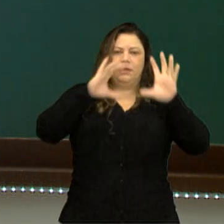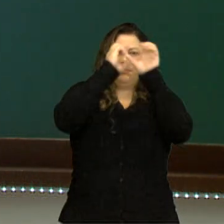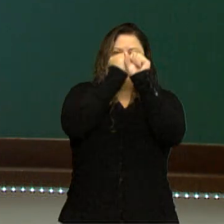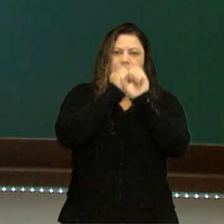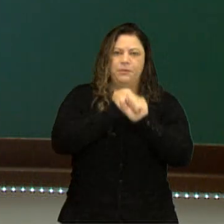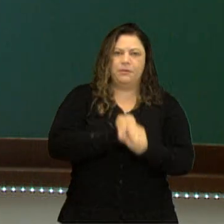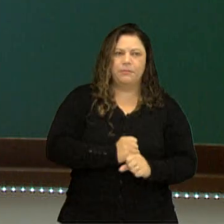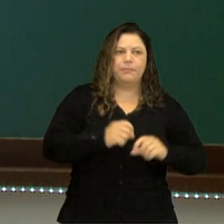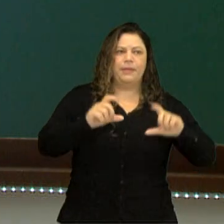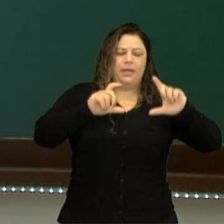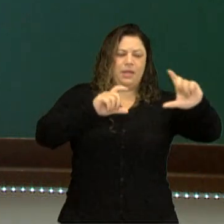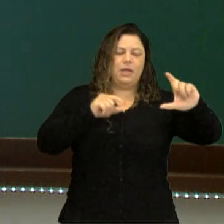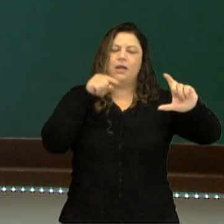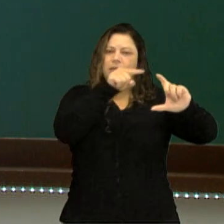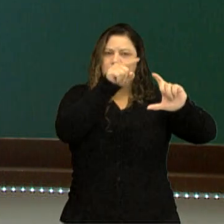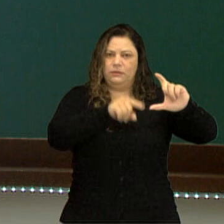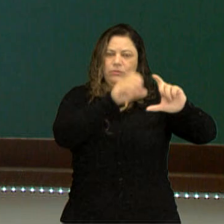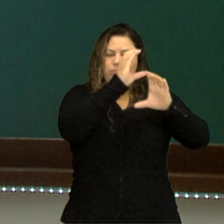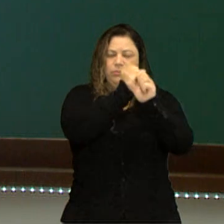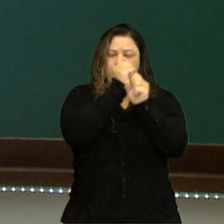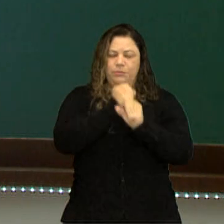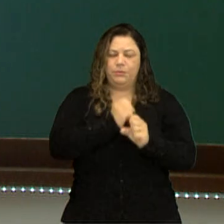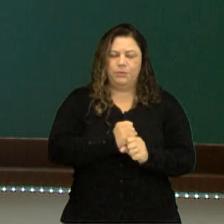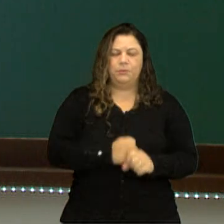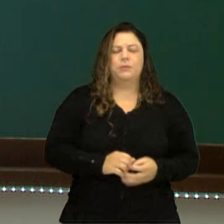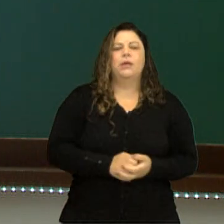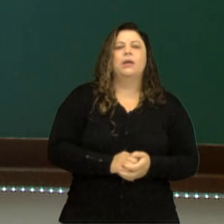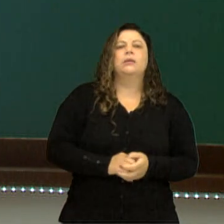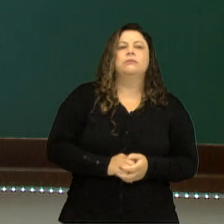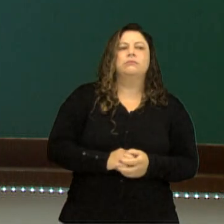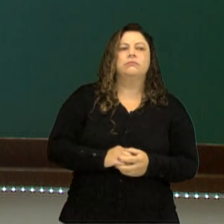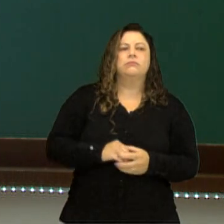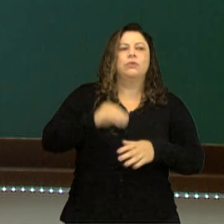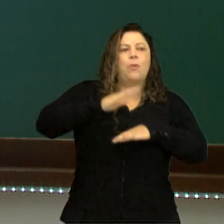continhas aqui, temos que o volume do cilindro maior deu